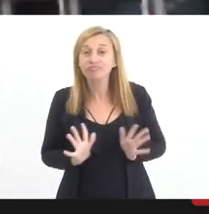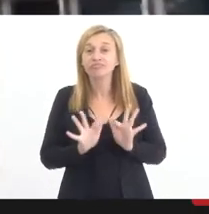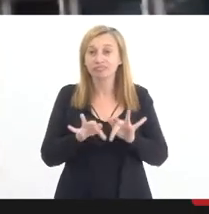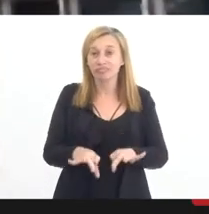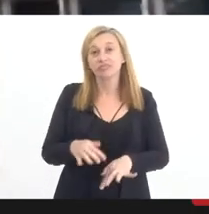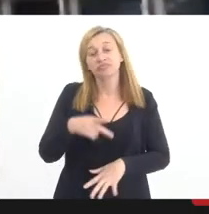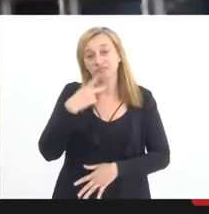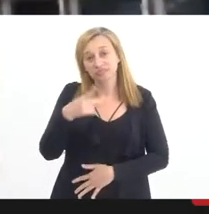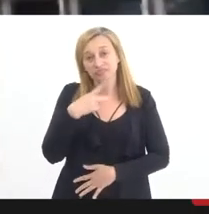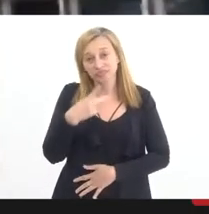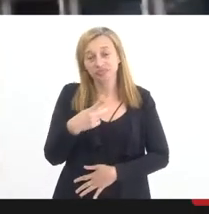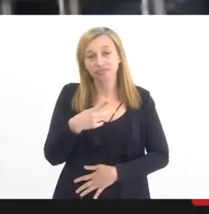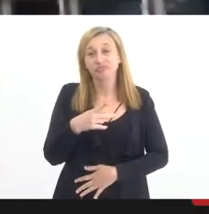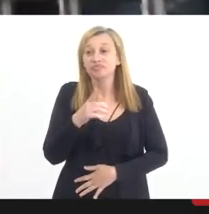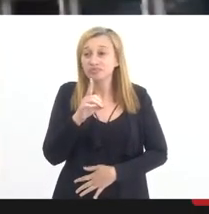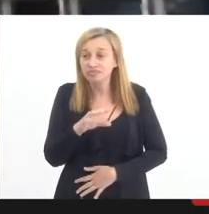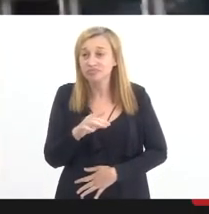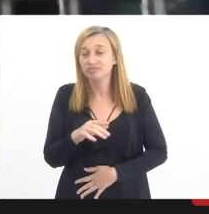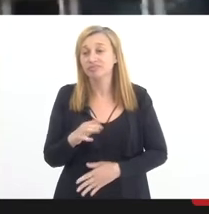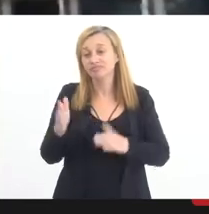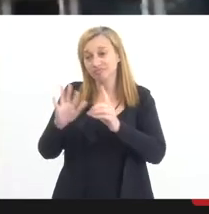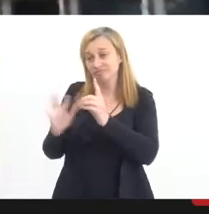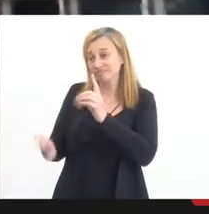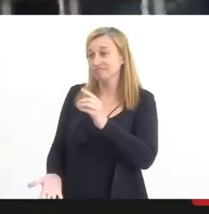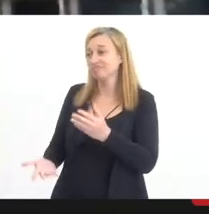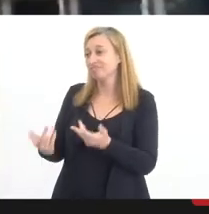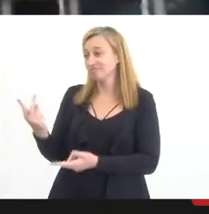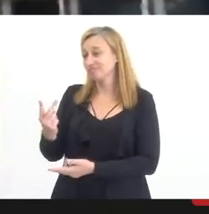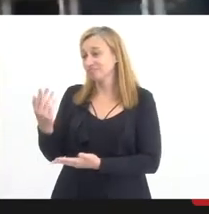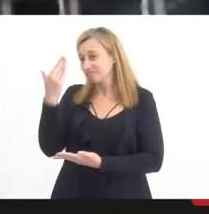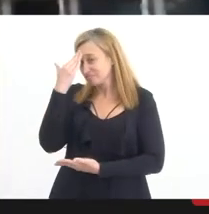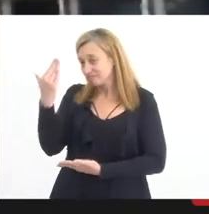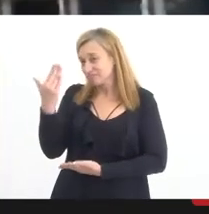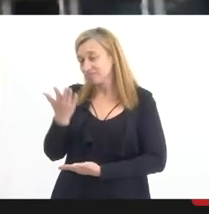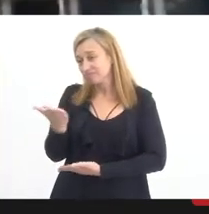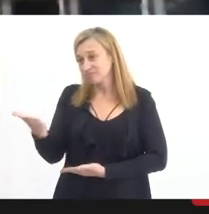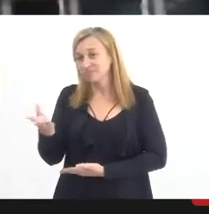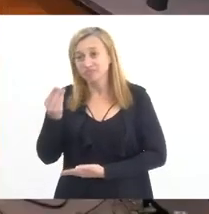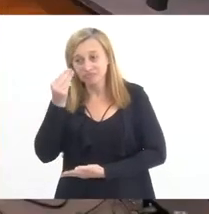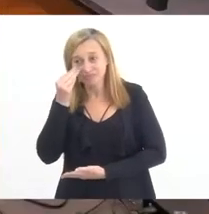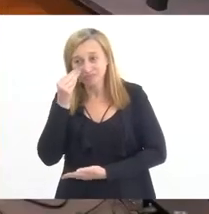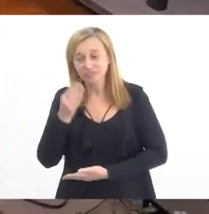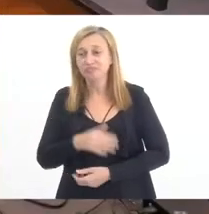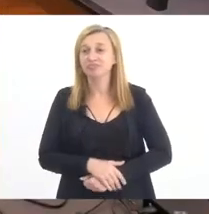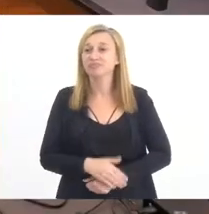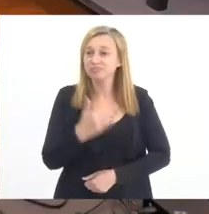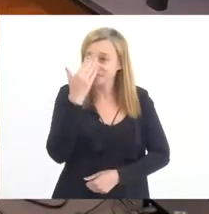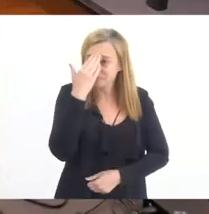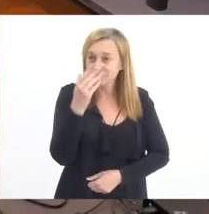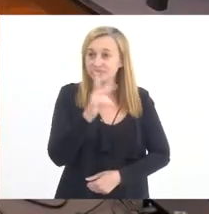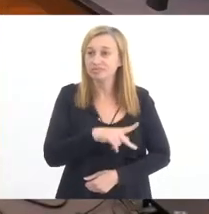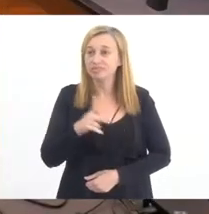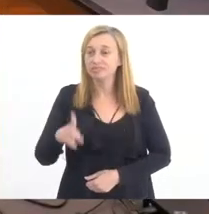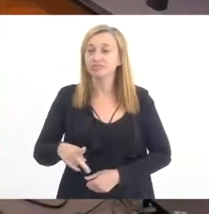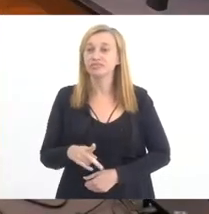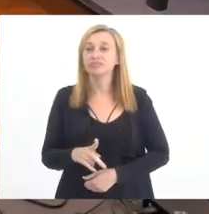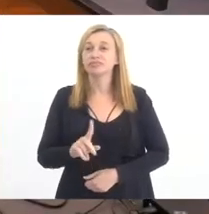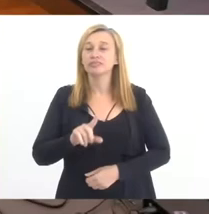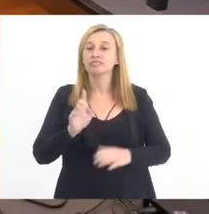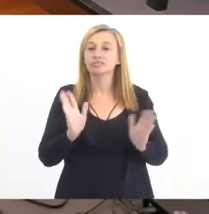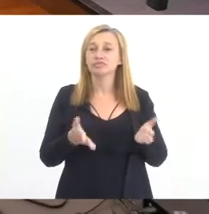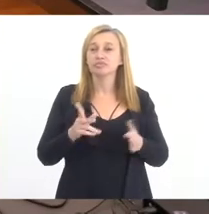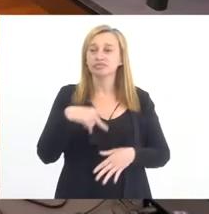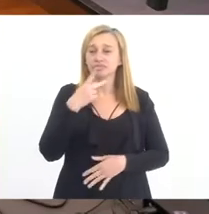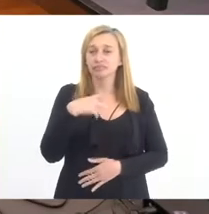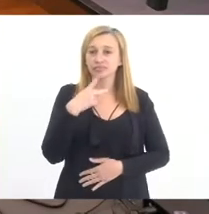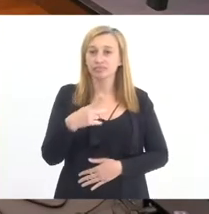fala falando apenas isso, fazendo essa homenagem aos dois. Muito obrigado pela oportunidade. Obrigado, professor. Passo a palavra